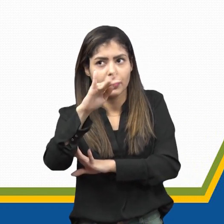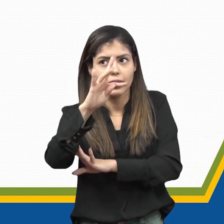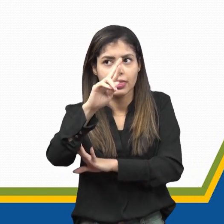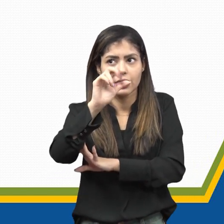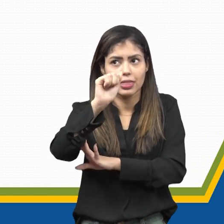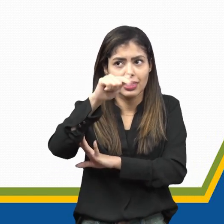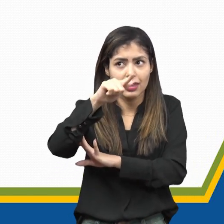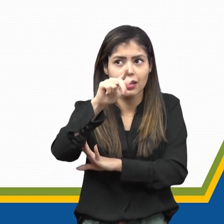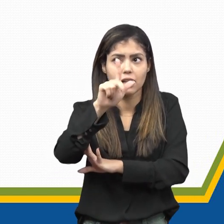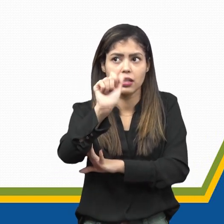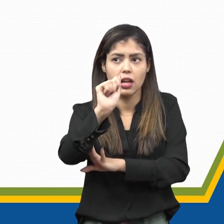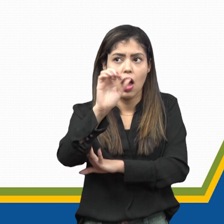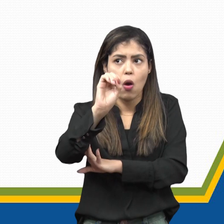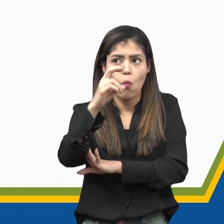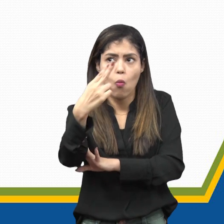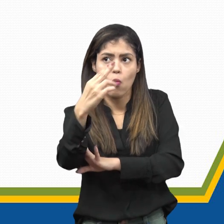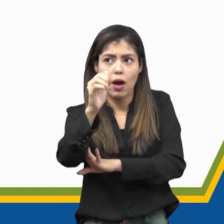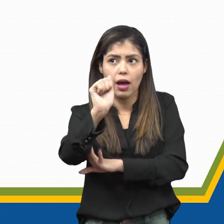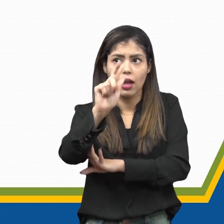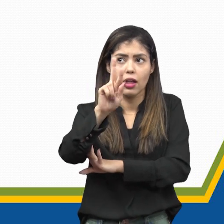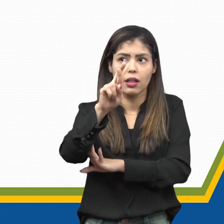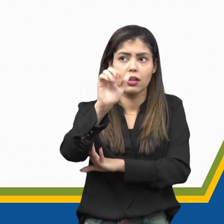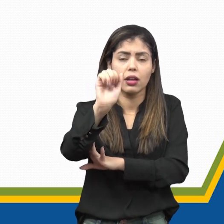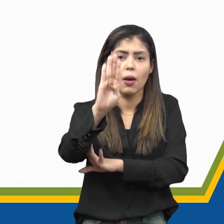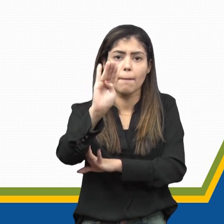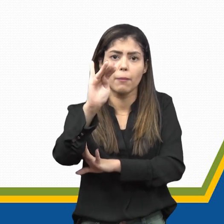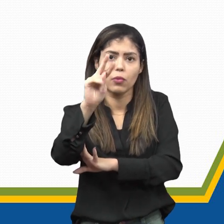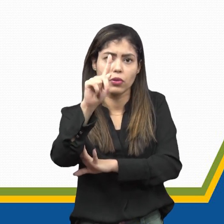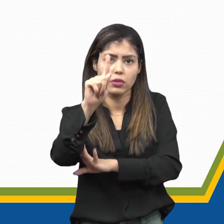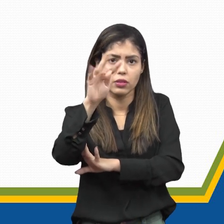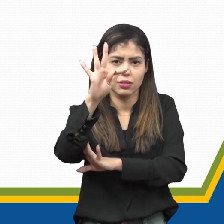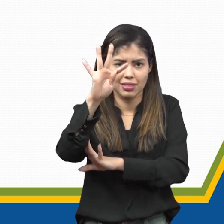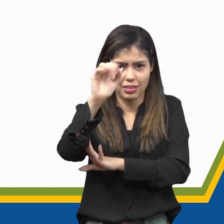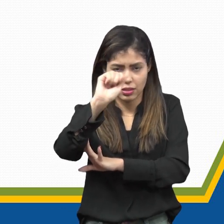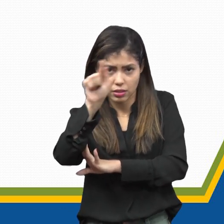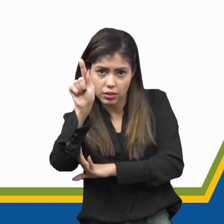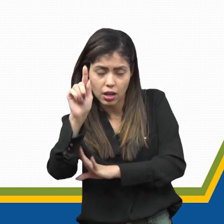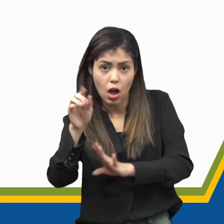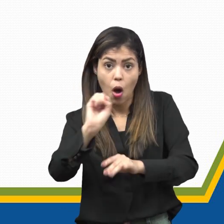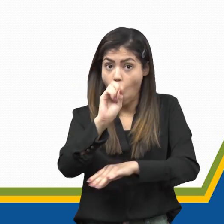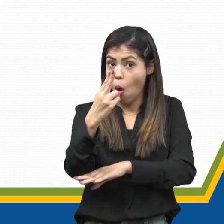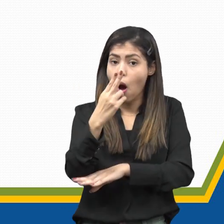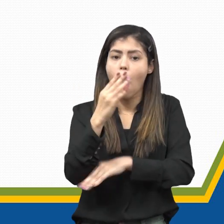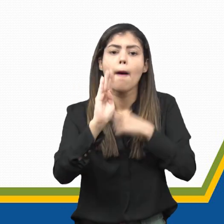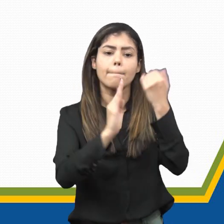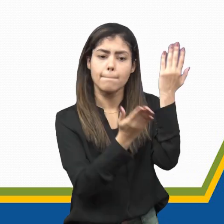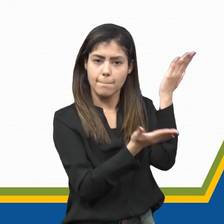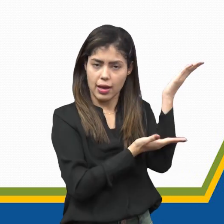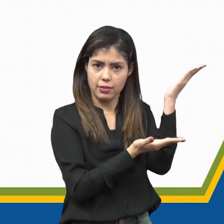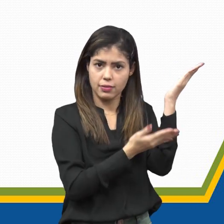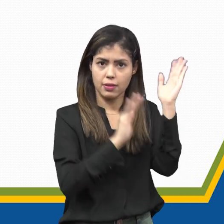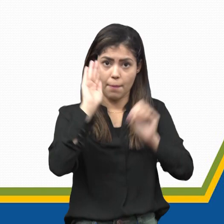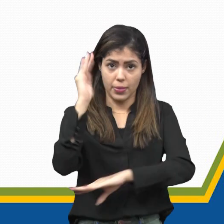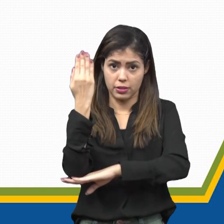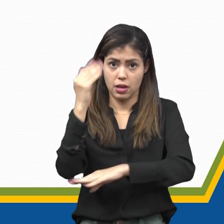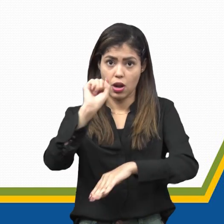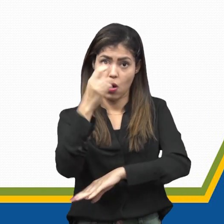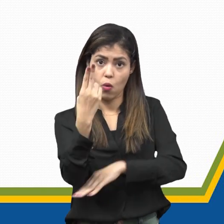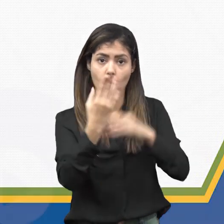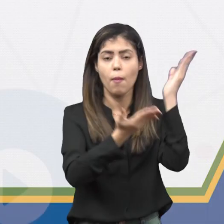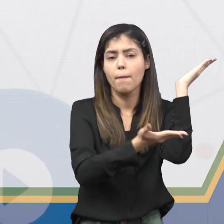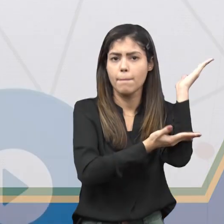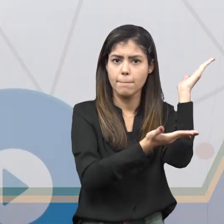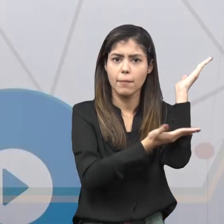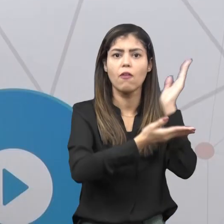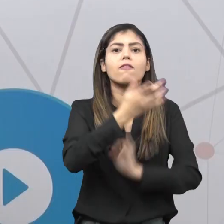Ibirapitanga ou Arabutã, que significa, então, a madeira ou pau vermelho. Então, dentro desse comércio, a gente